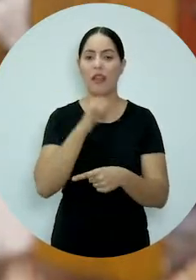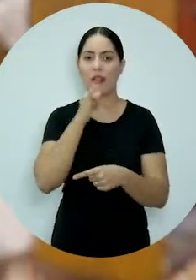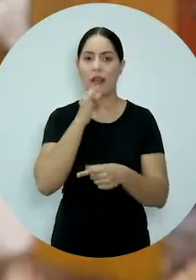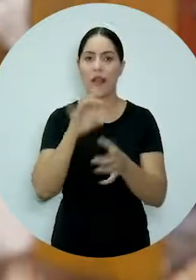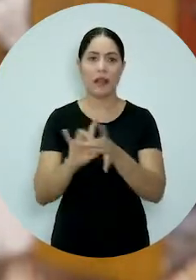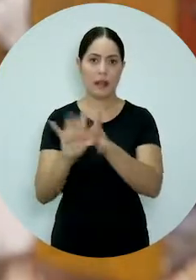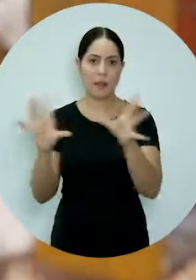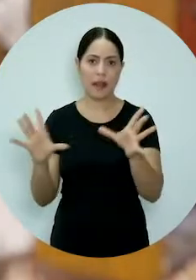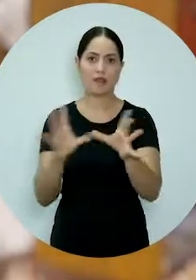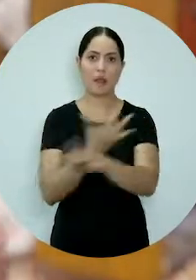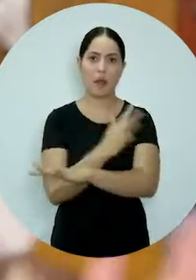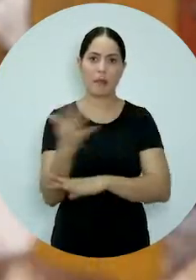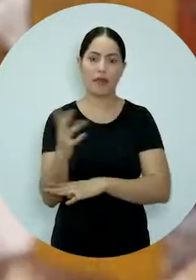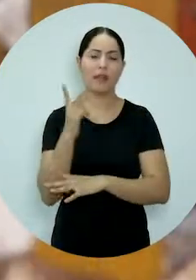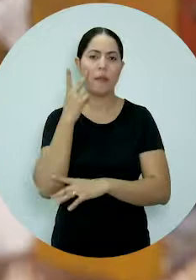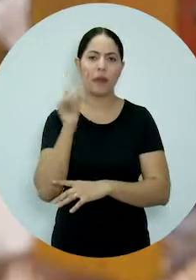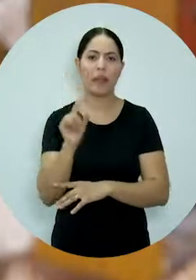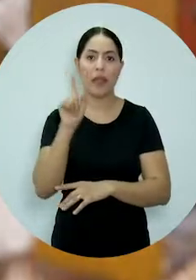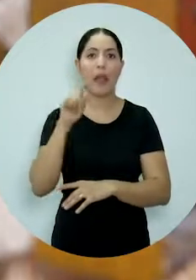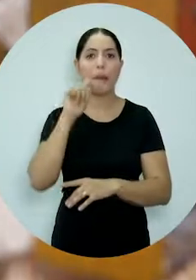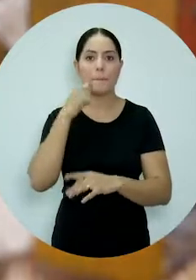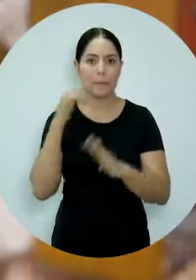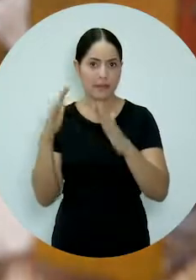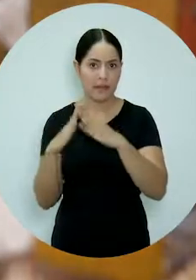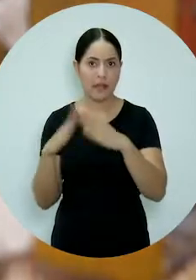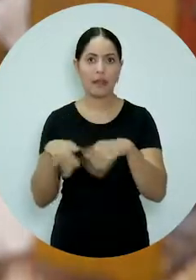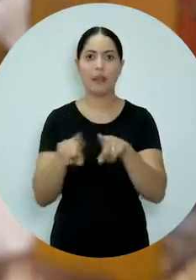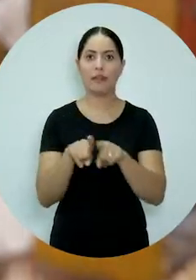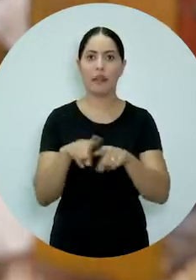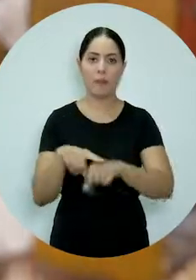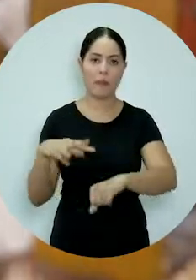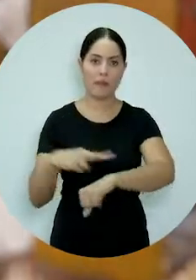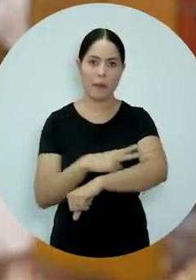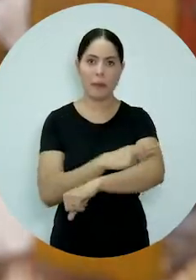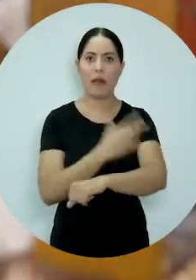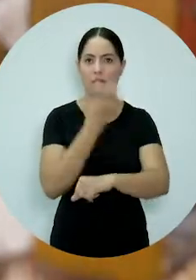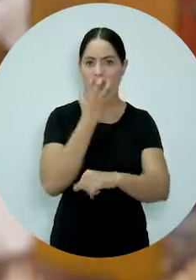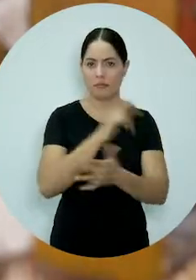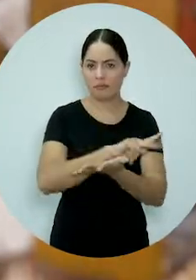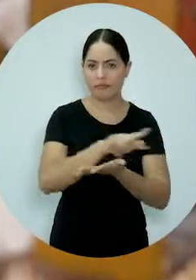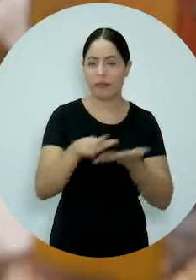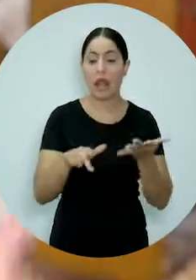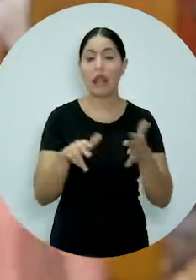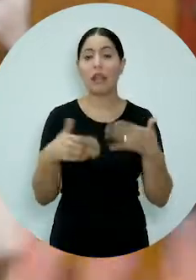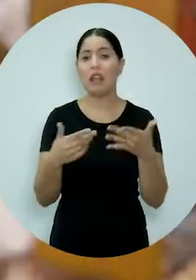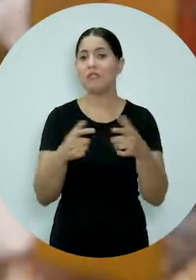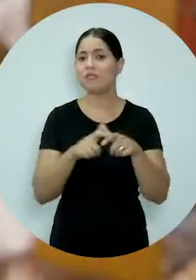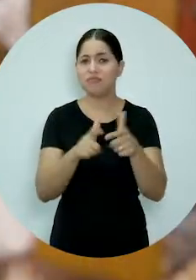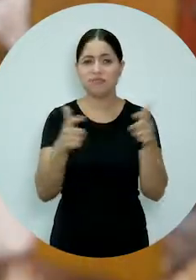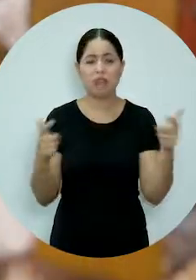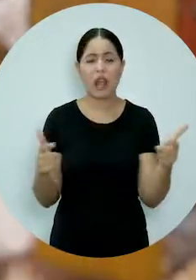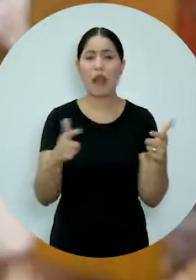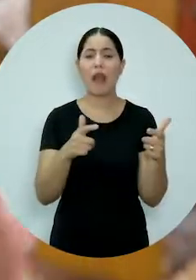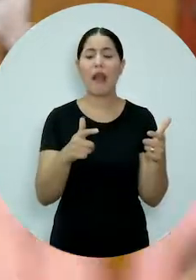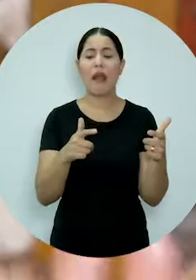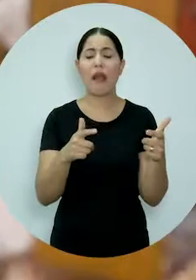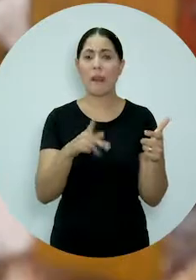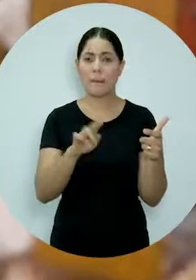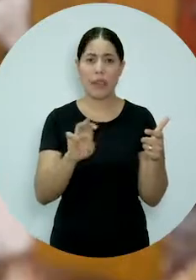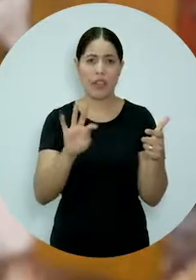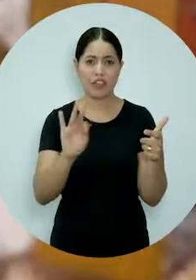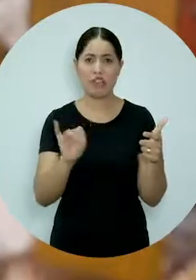exemplo, uma padaria, um pet shop. E também é exigido licenciamento ambiental para grandes empreendimentos